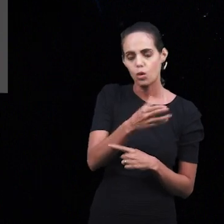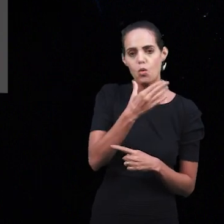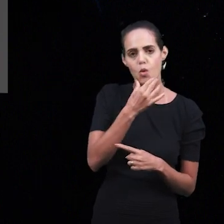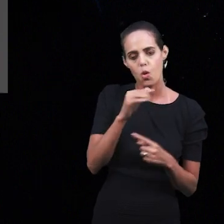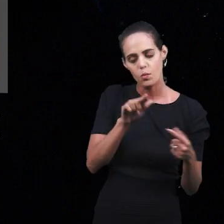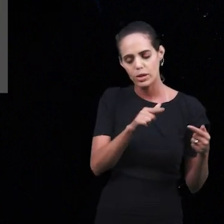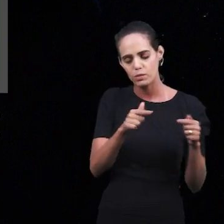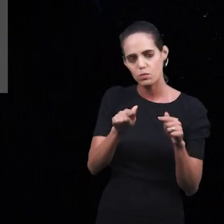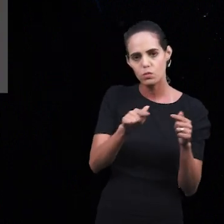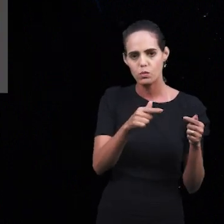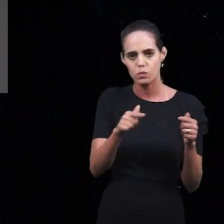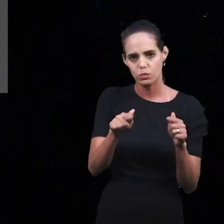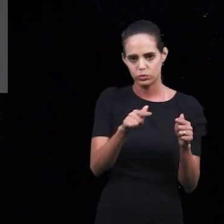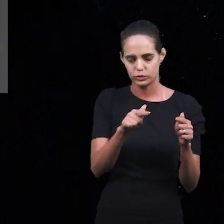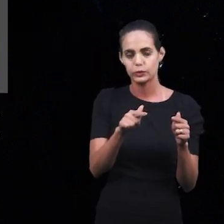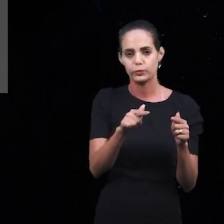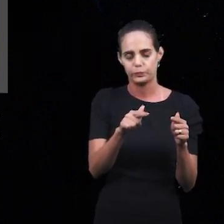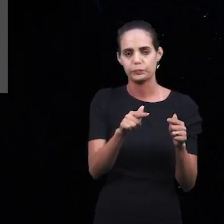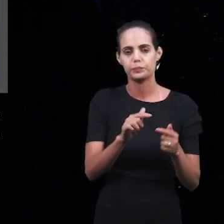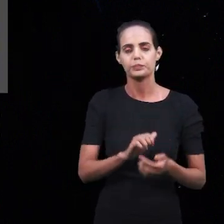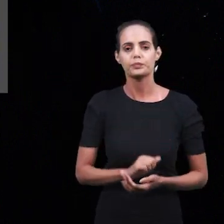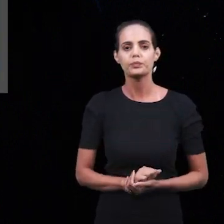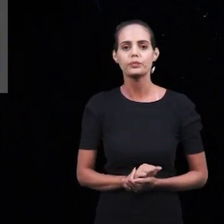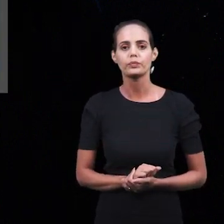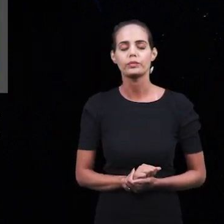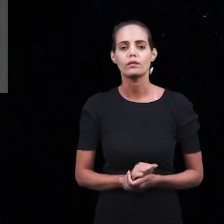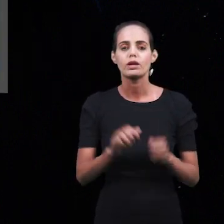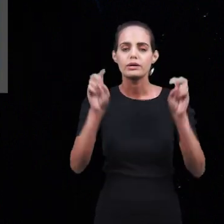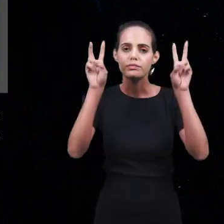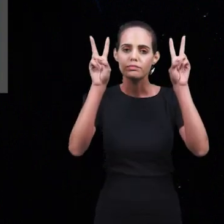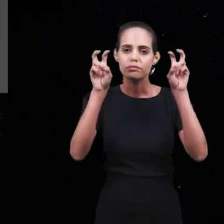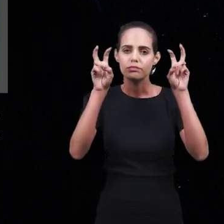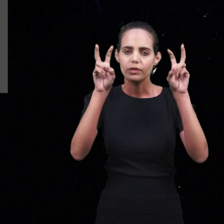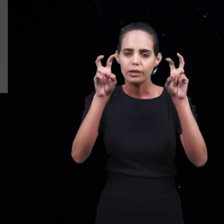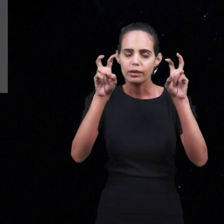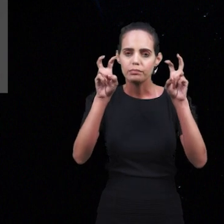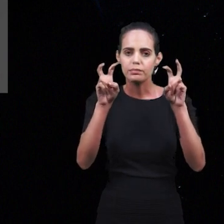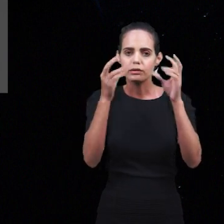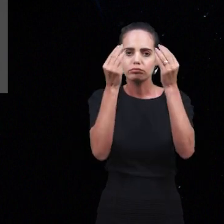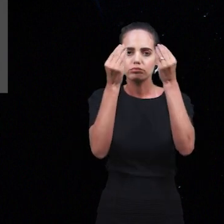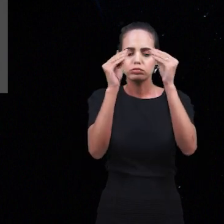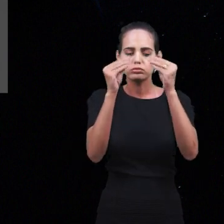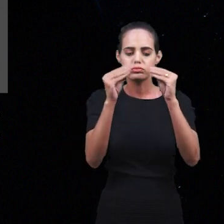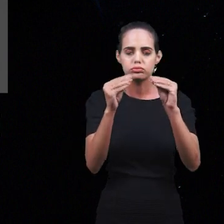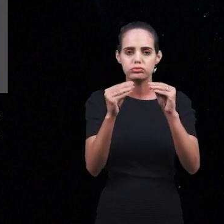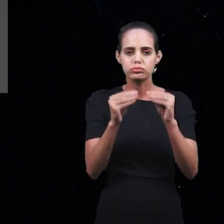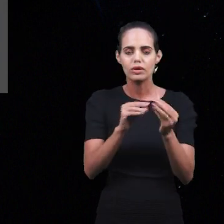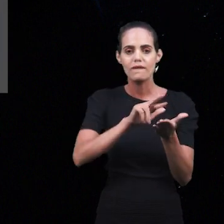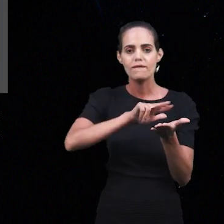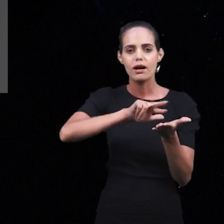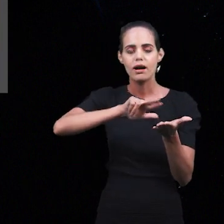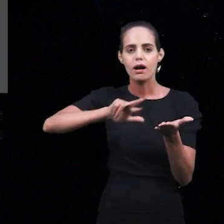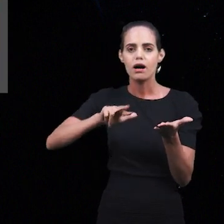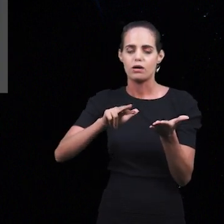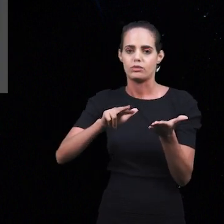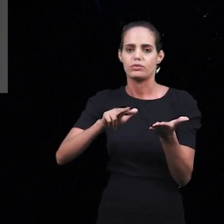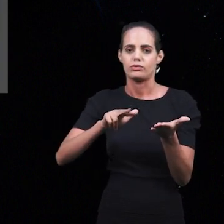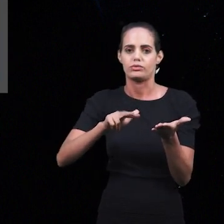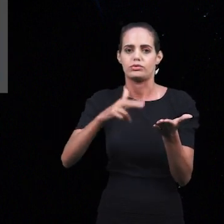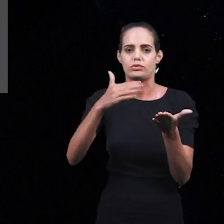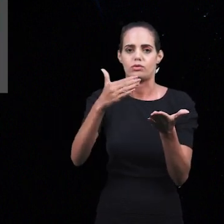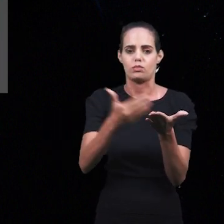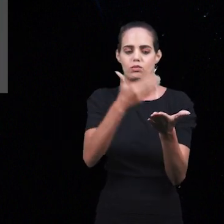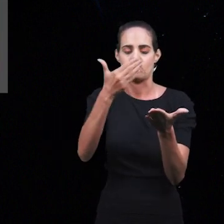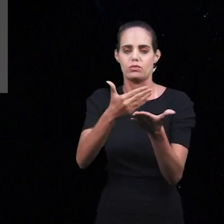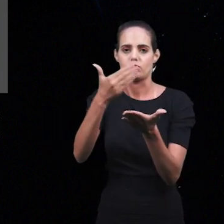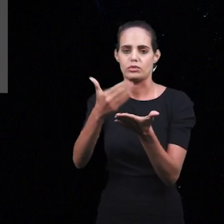do coral no país de Gales. Esta obra foi publicada em diversos inários, mas foi em 1910 que uma